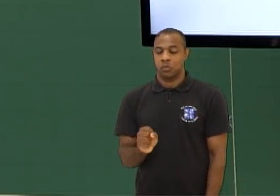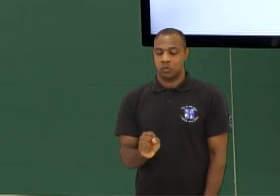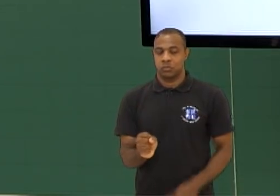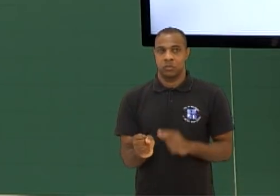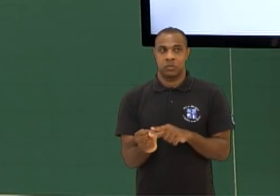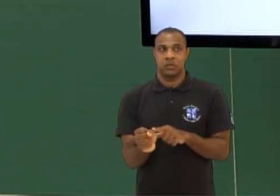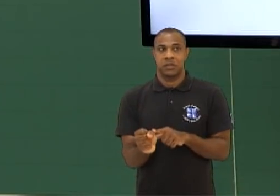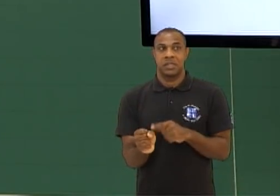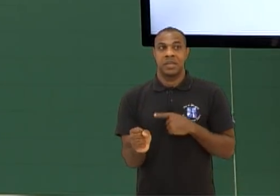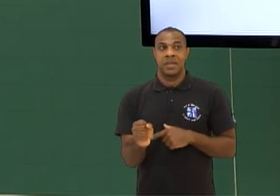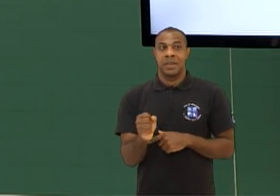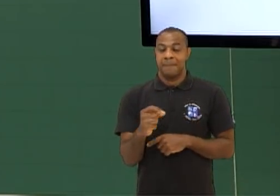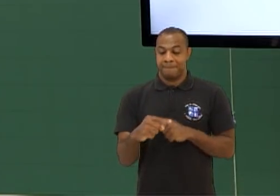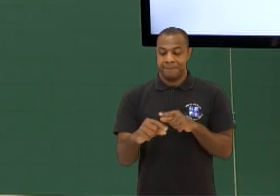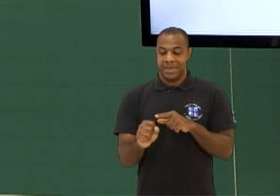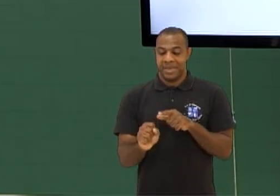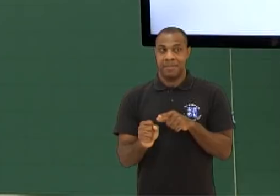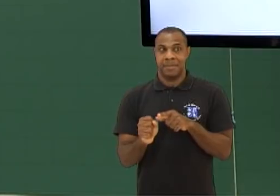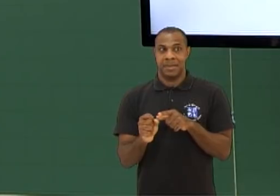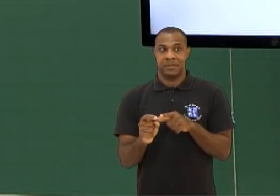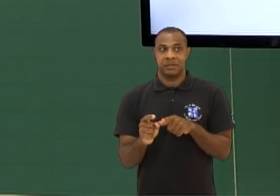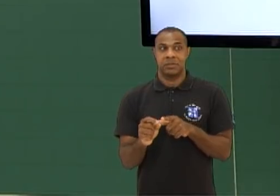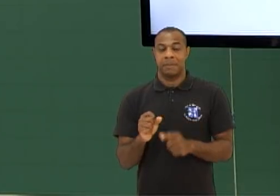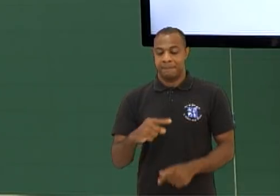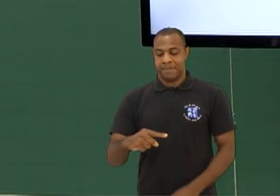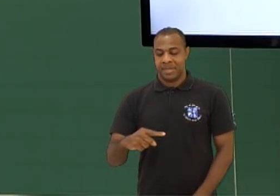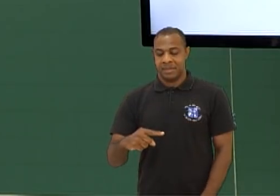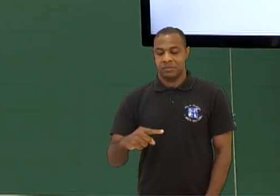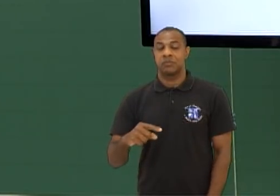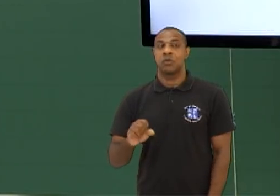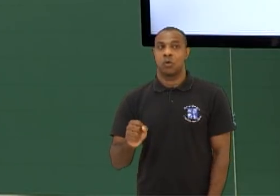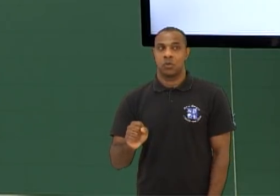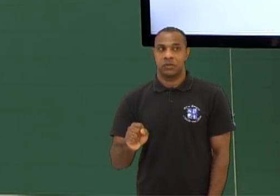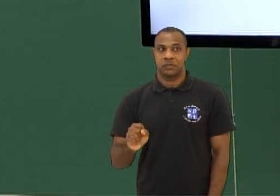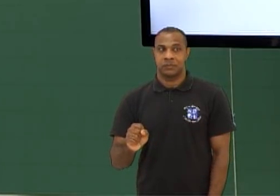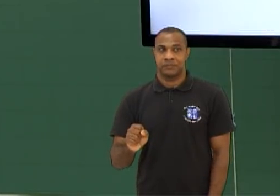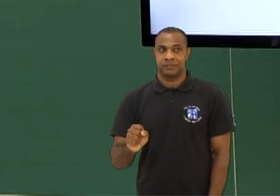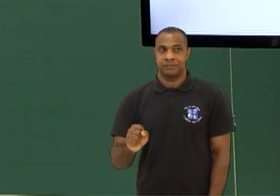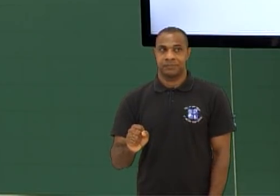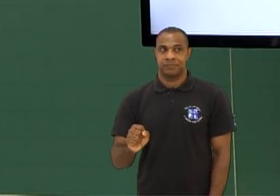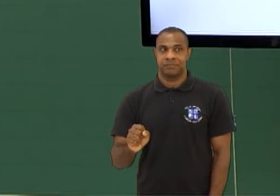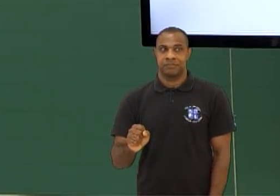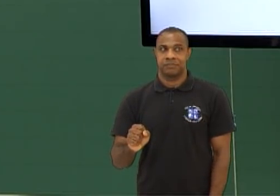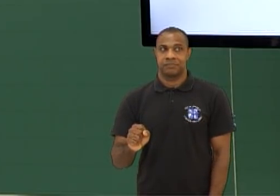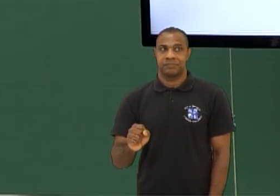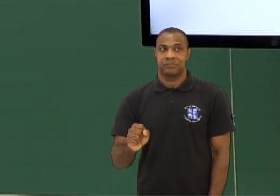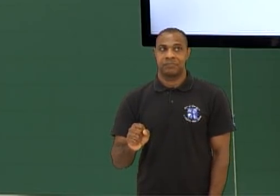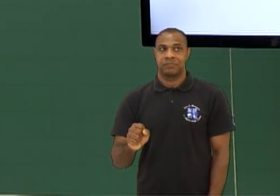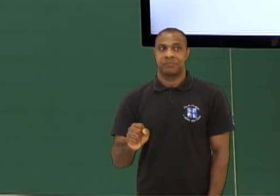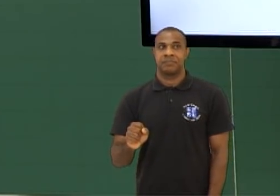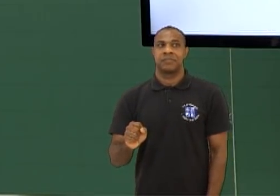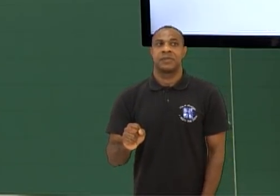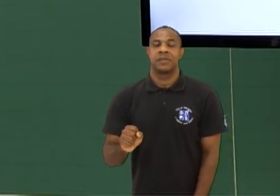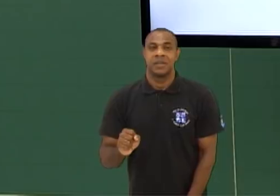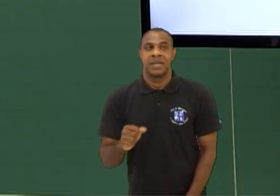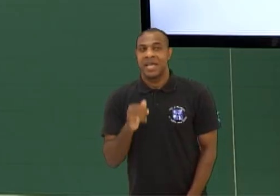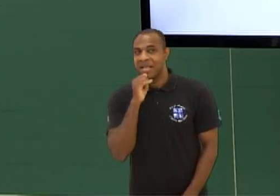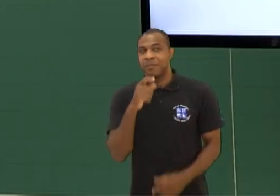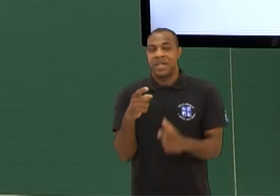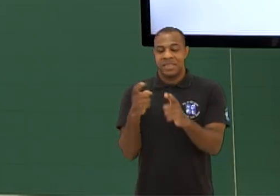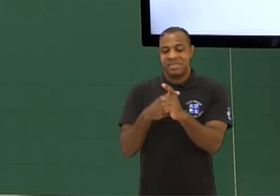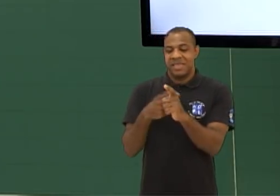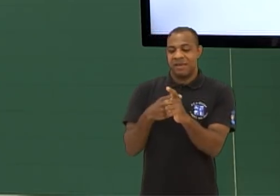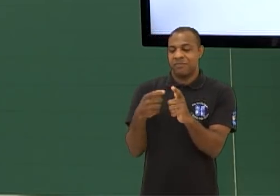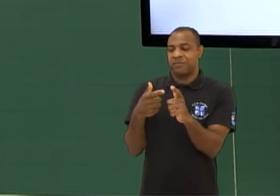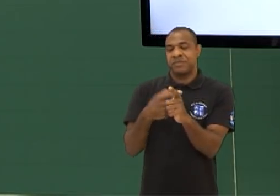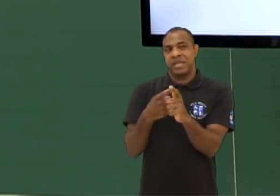tenho menos dividido por mais, dá menos 8. Tá? Tudo bem? Só pensar assim, ó. Devo 24, posso fazer em